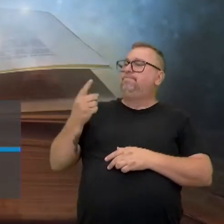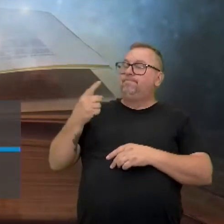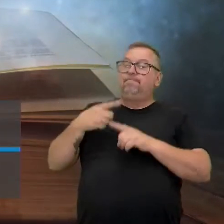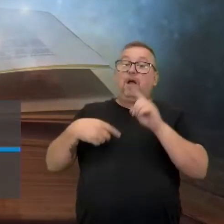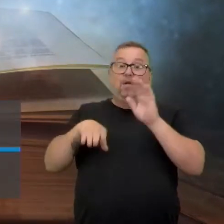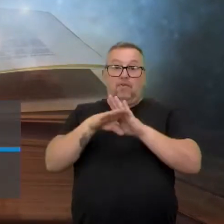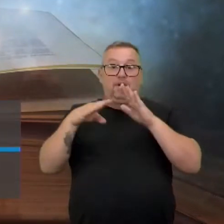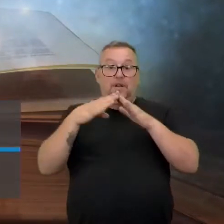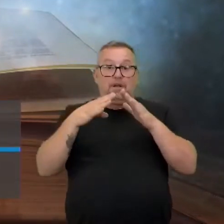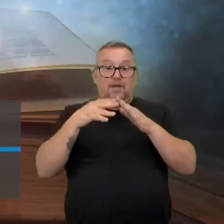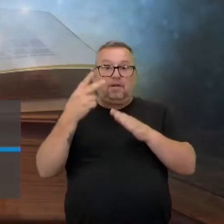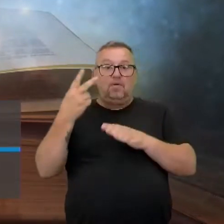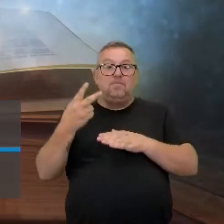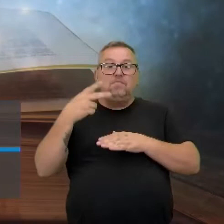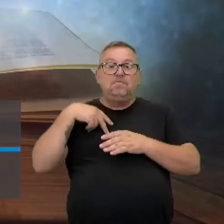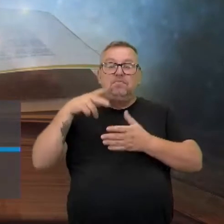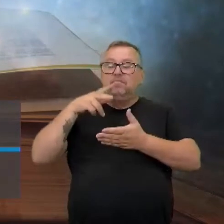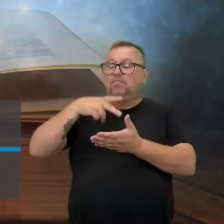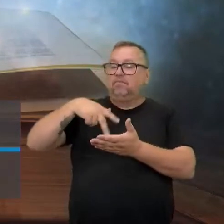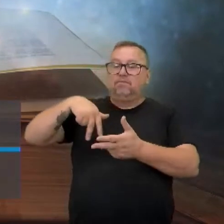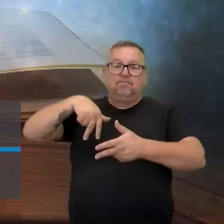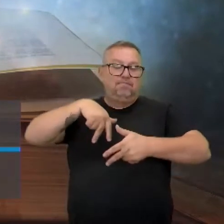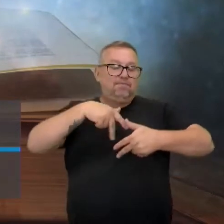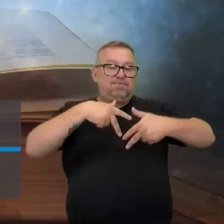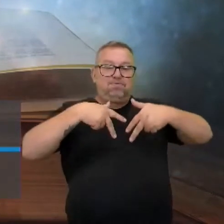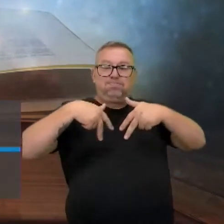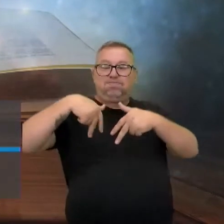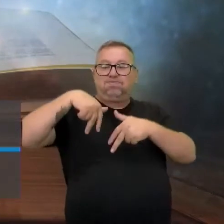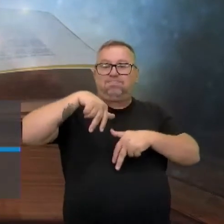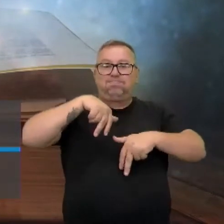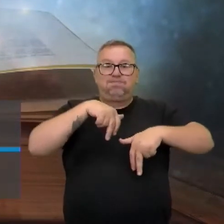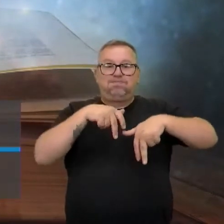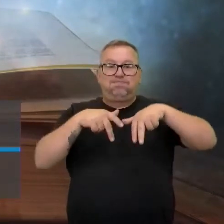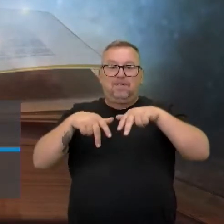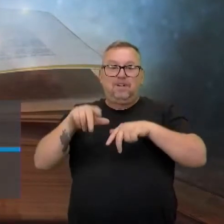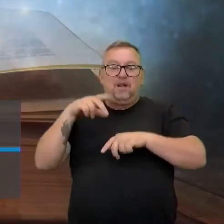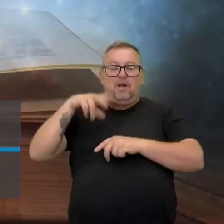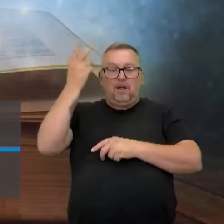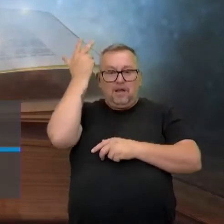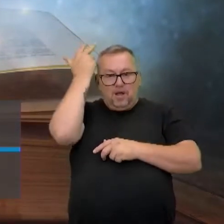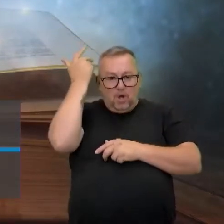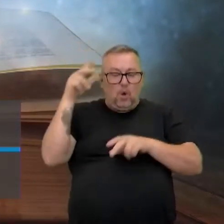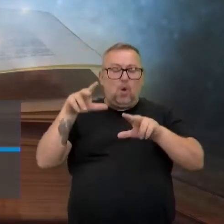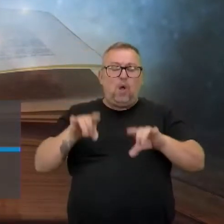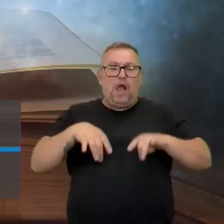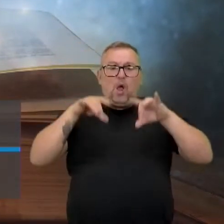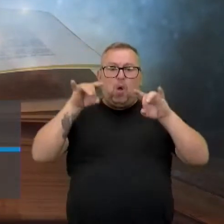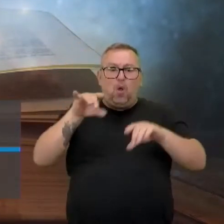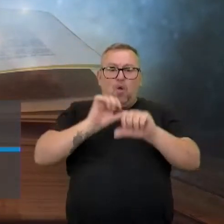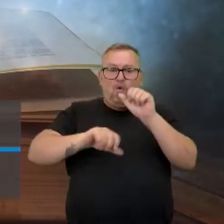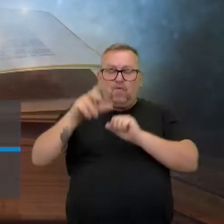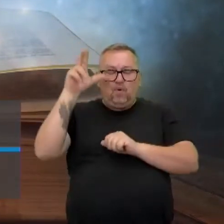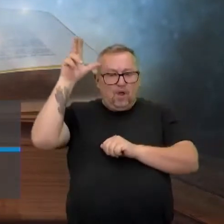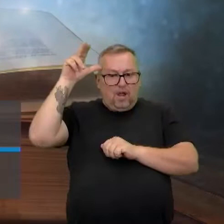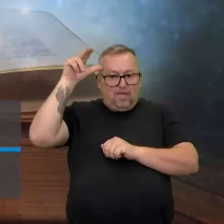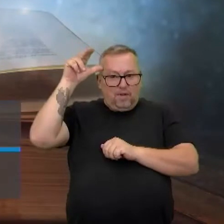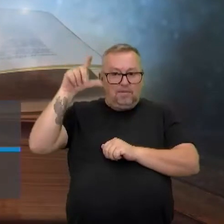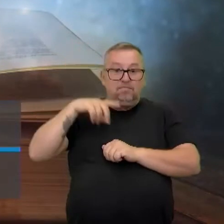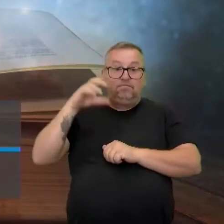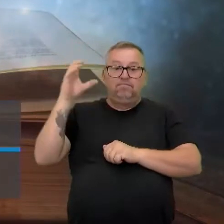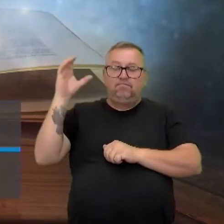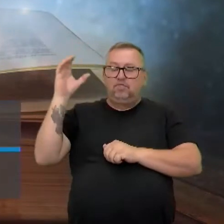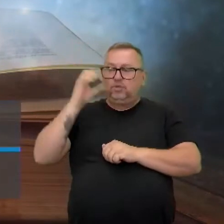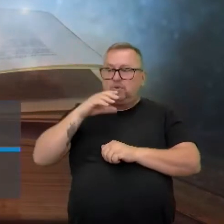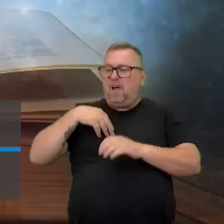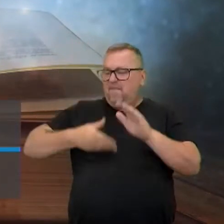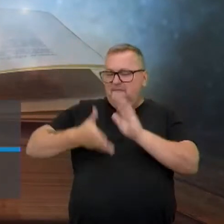chega em casa, tá os dois dançando uma valsa lá, o canguru, que era coelho, que virou cavalo, e a moça linda. Ele fica com muita raiva e ele manda todo